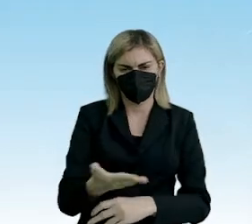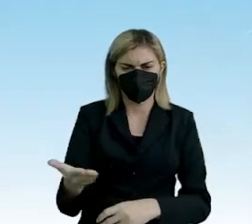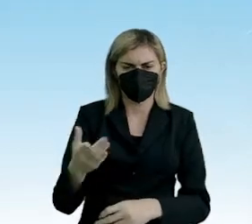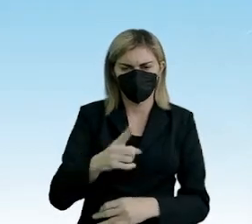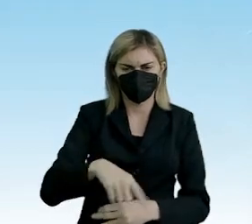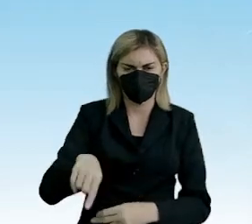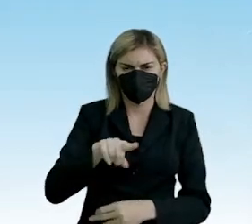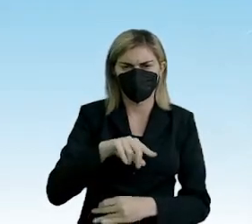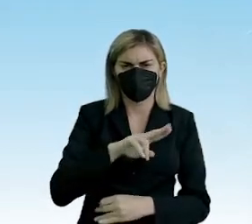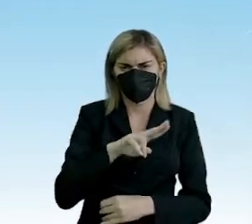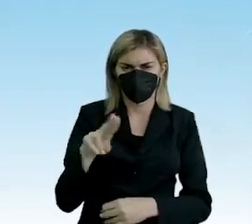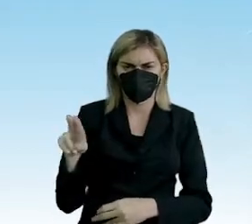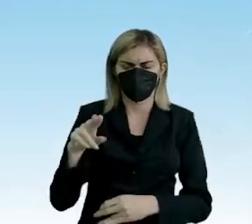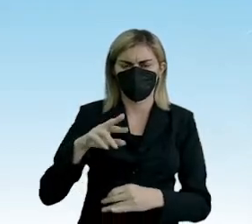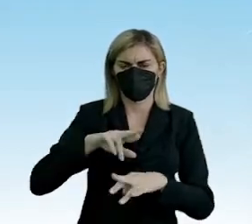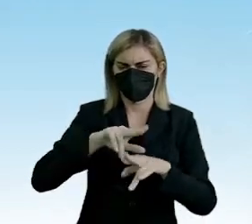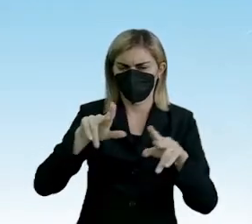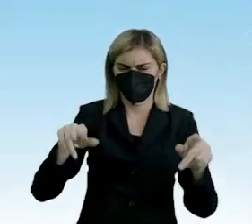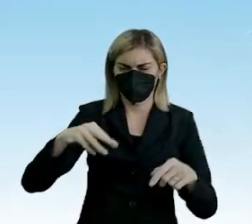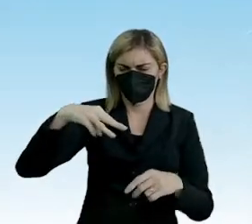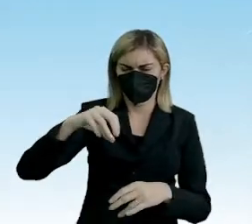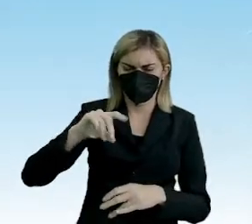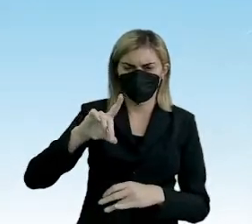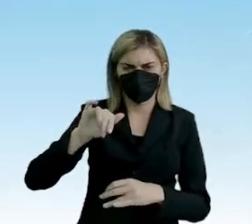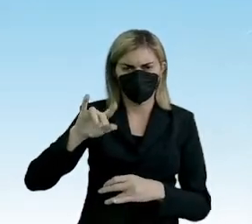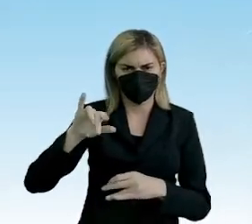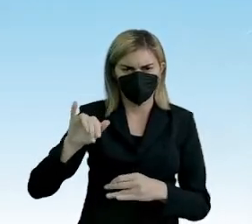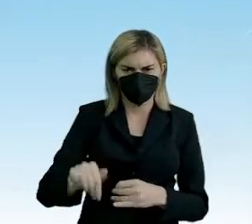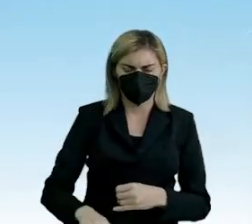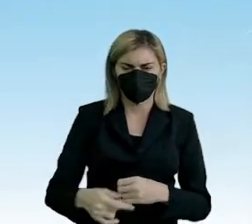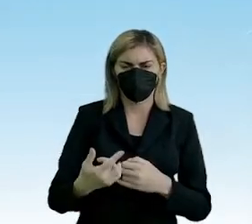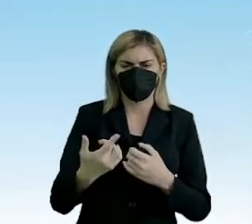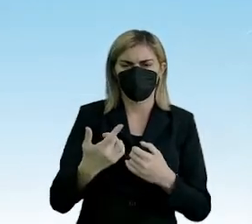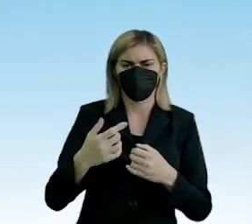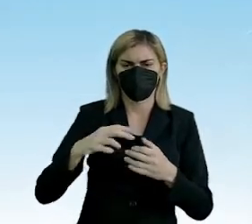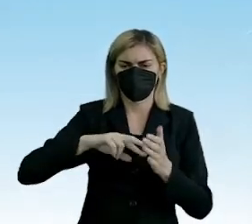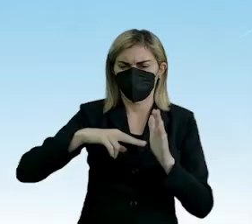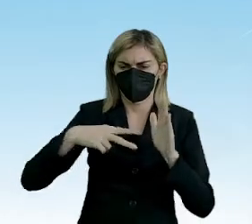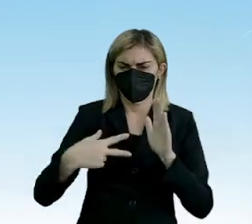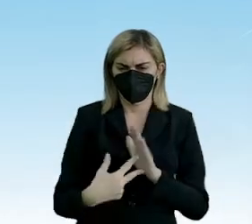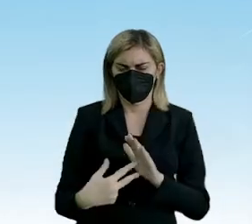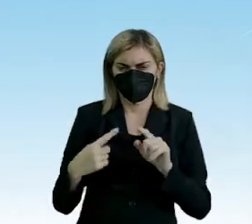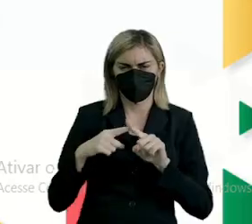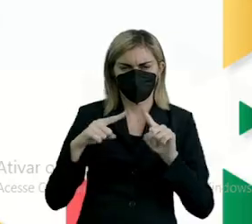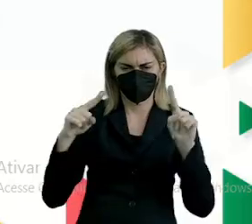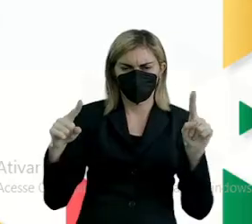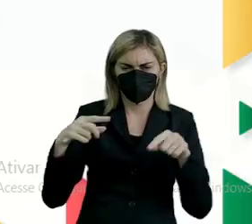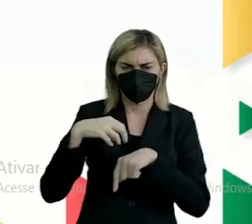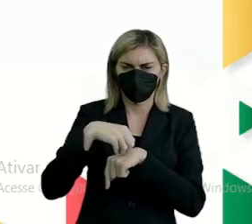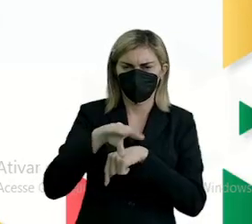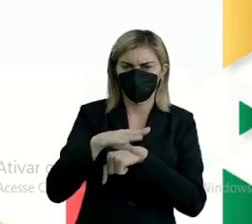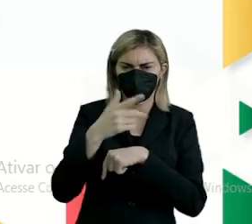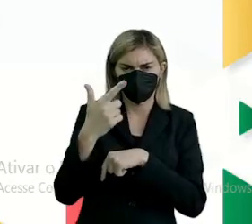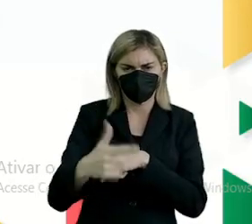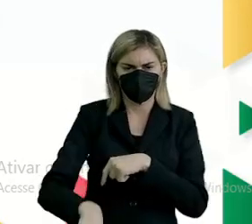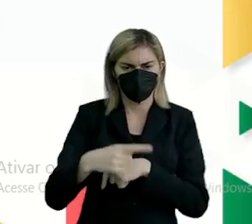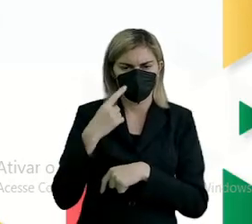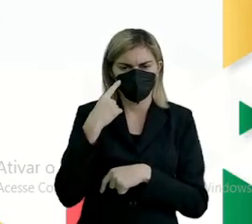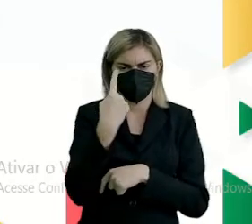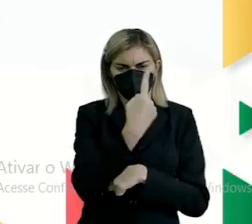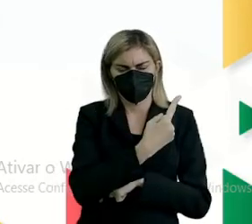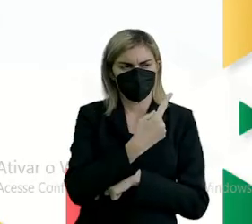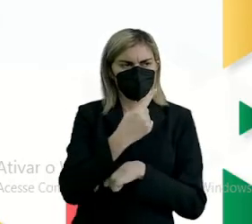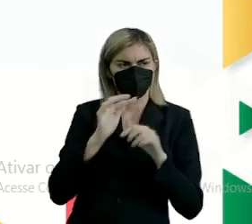nós chamamos de a multimodalidade, os efeitos de sentido. Mais uma vez, trago outro. Olha aí,